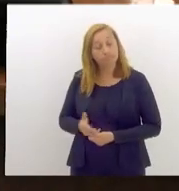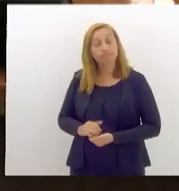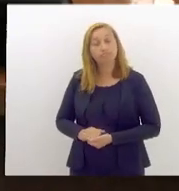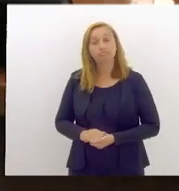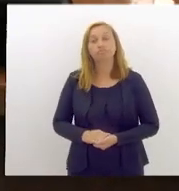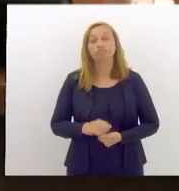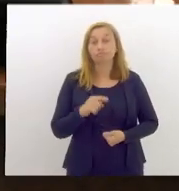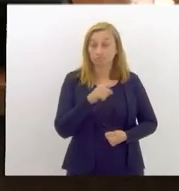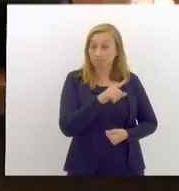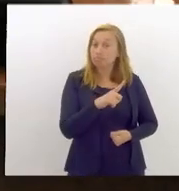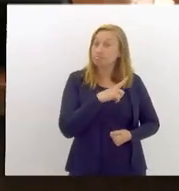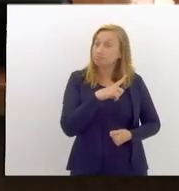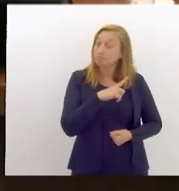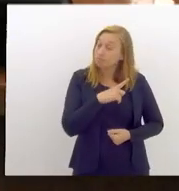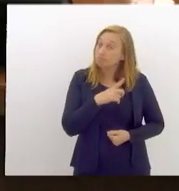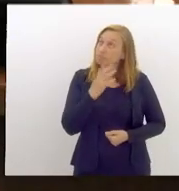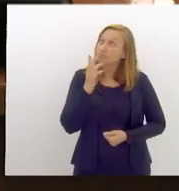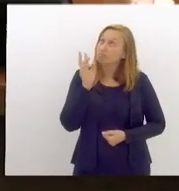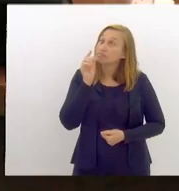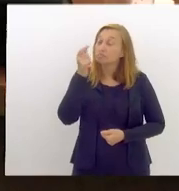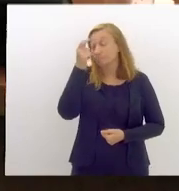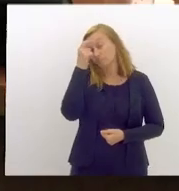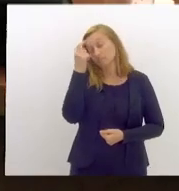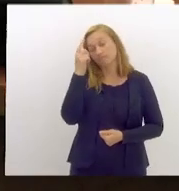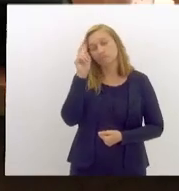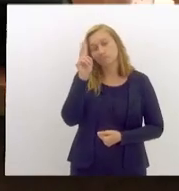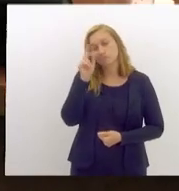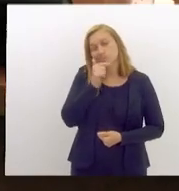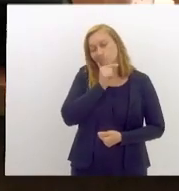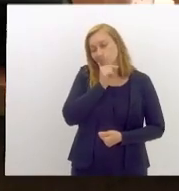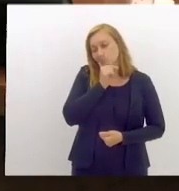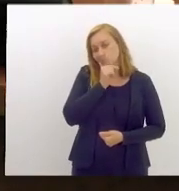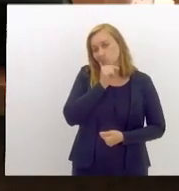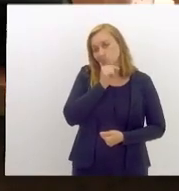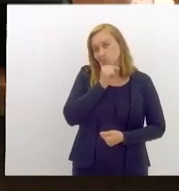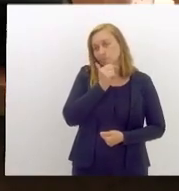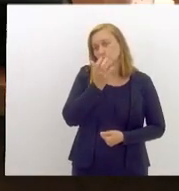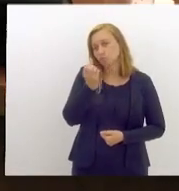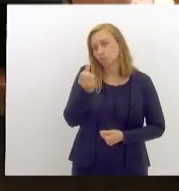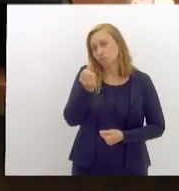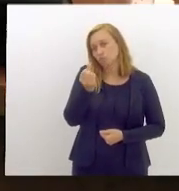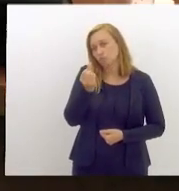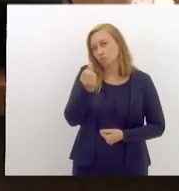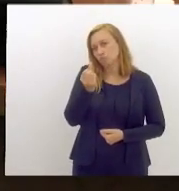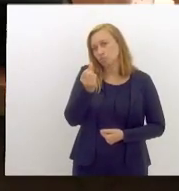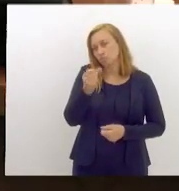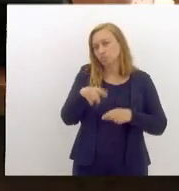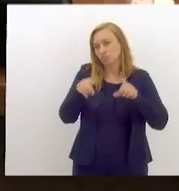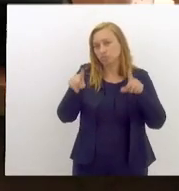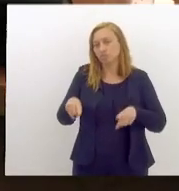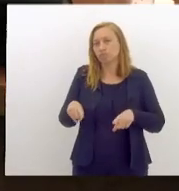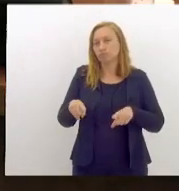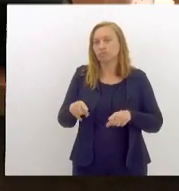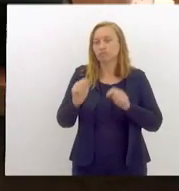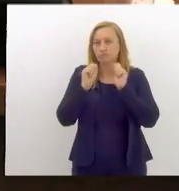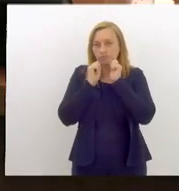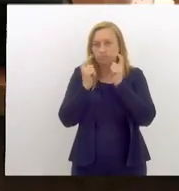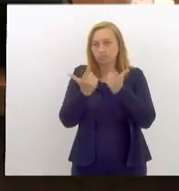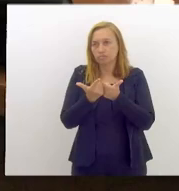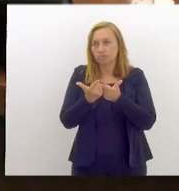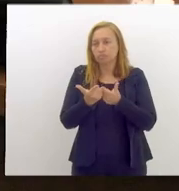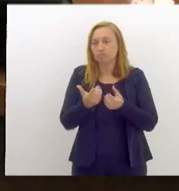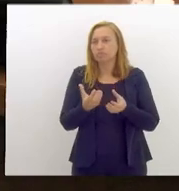porque lá tem de memória seis funcionários da lerd